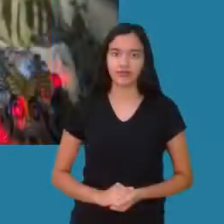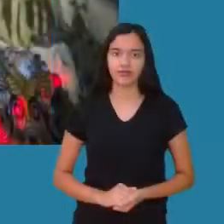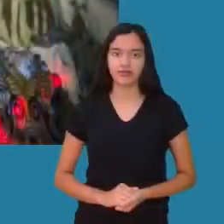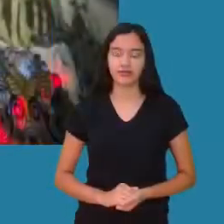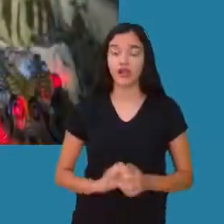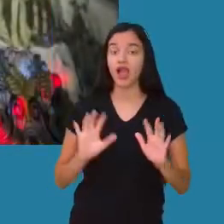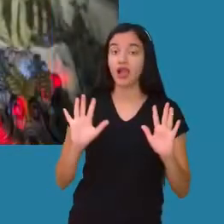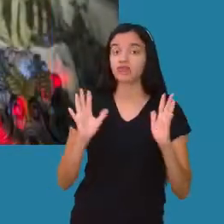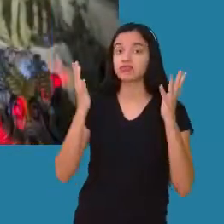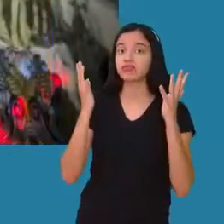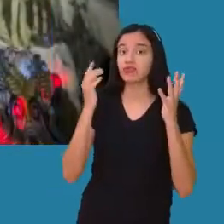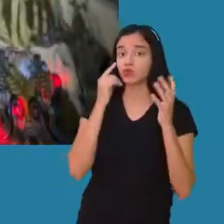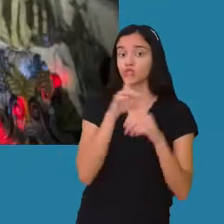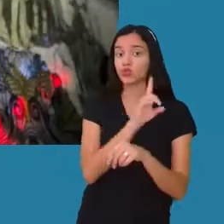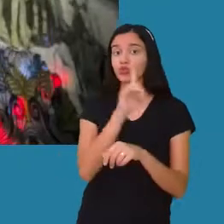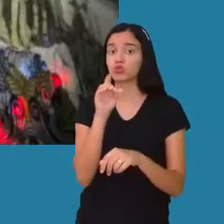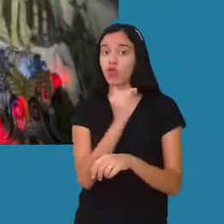de placa